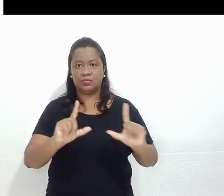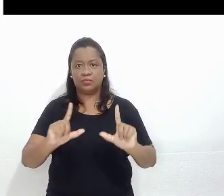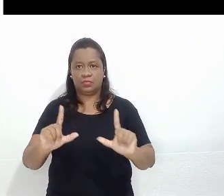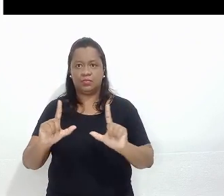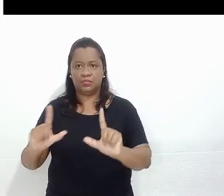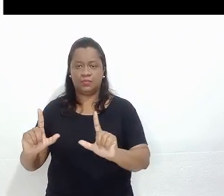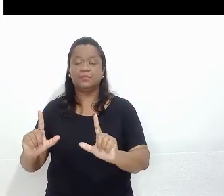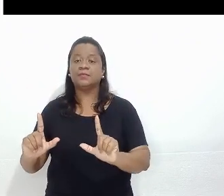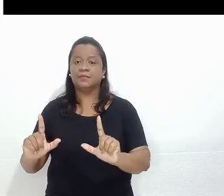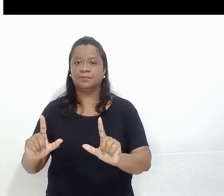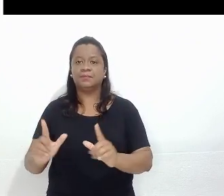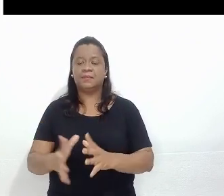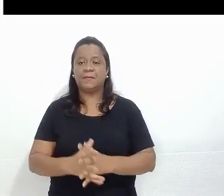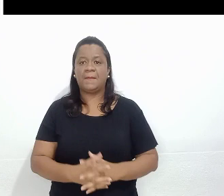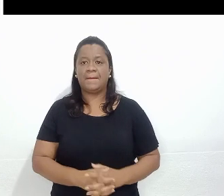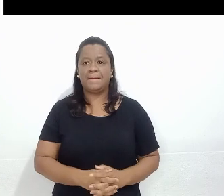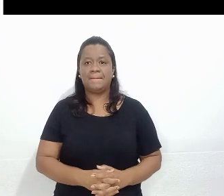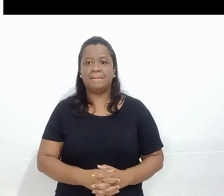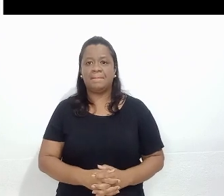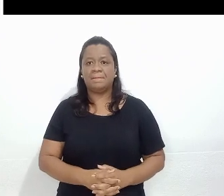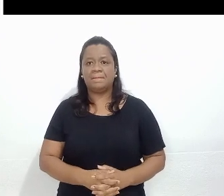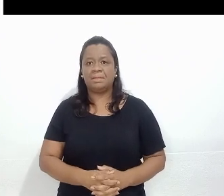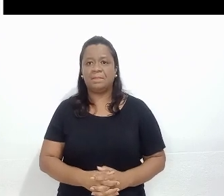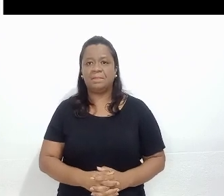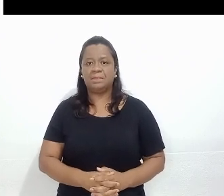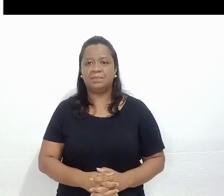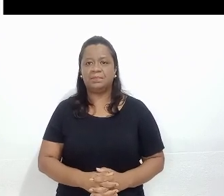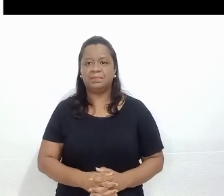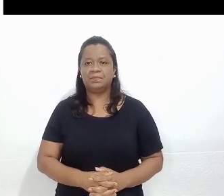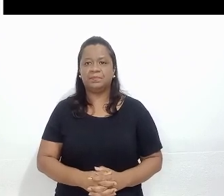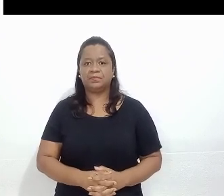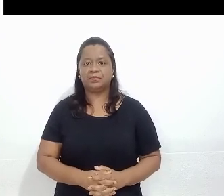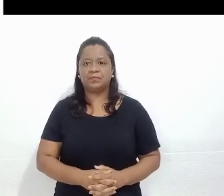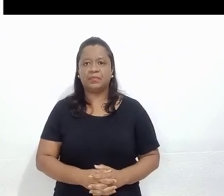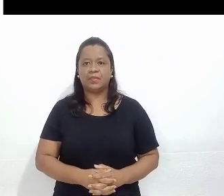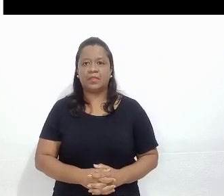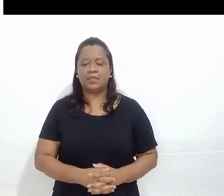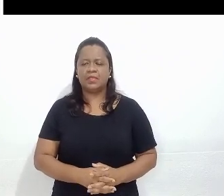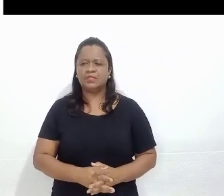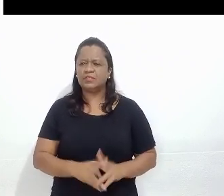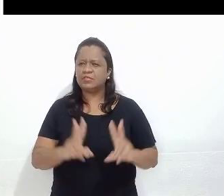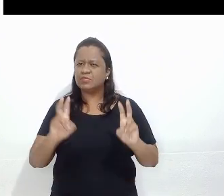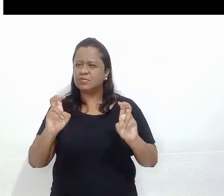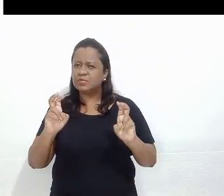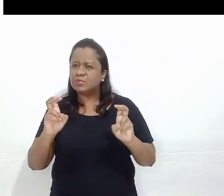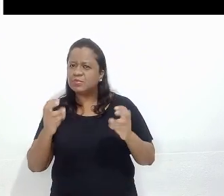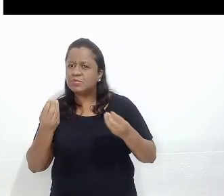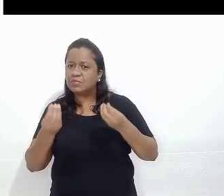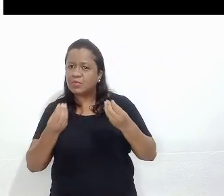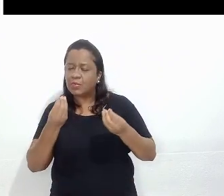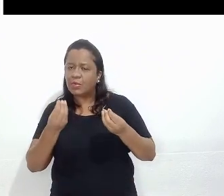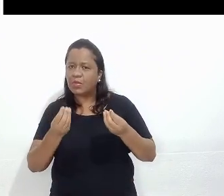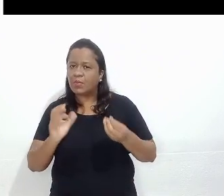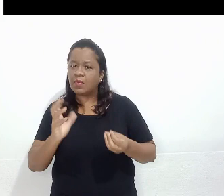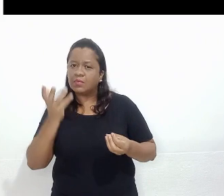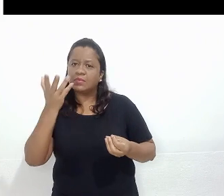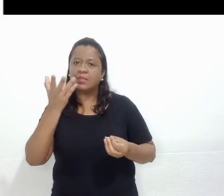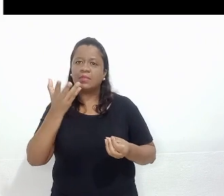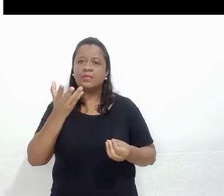tá? Vamos passar o pente fino aí nessa questão toda, como é que acontece, como é